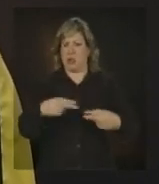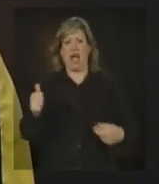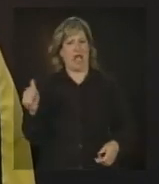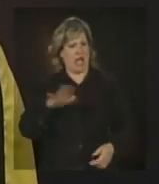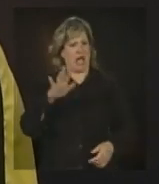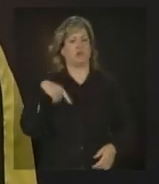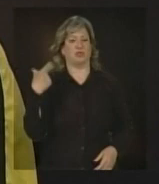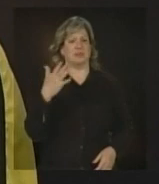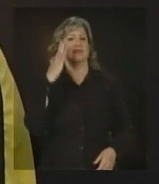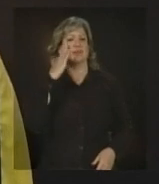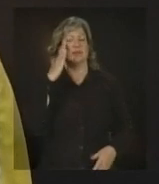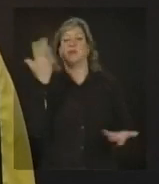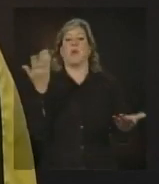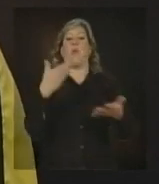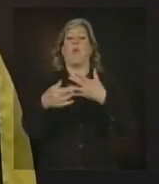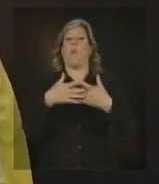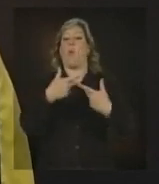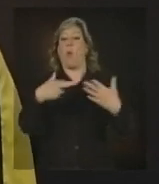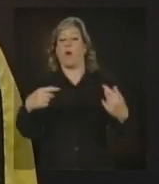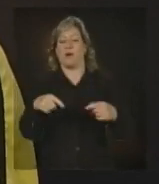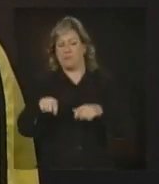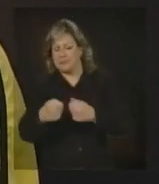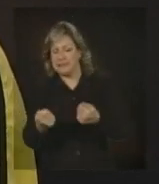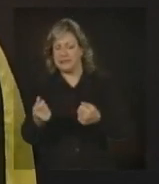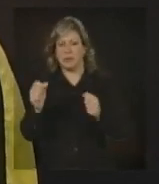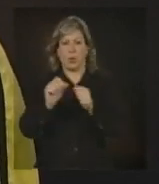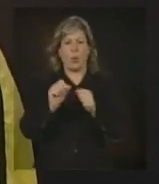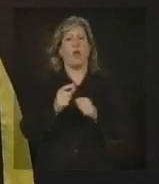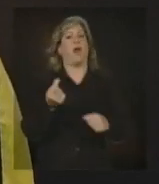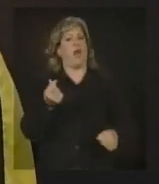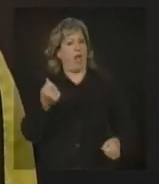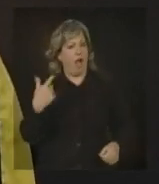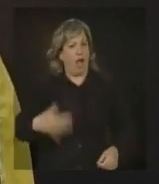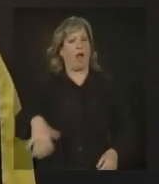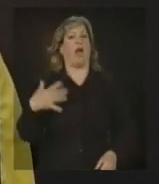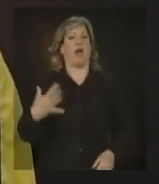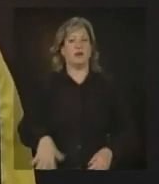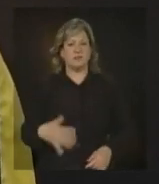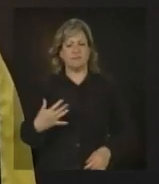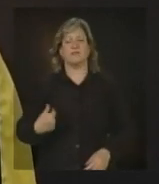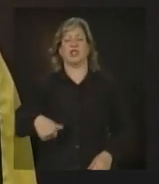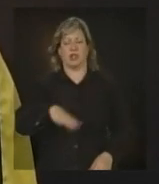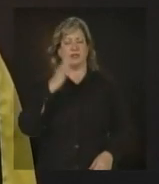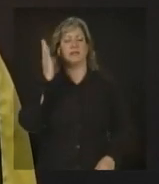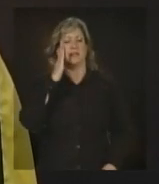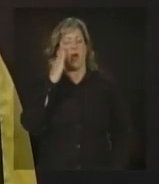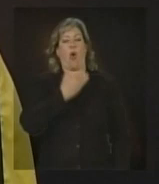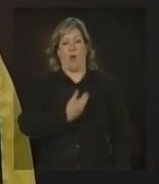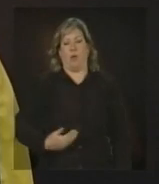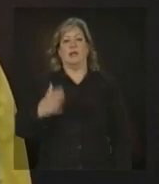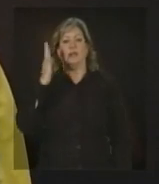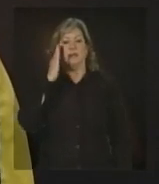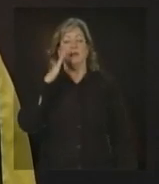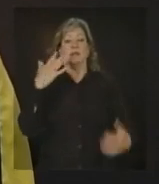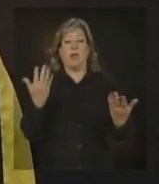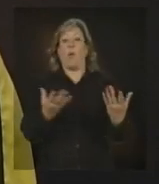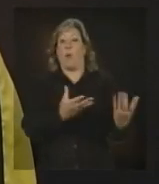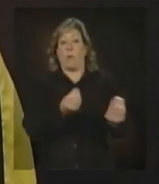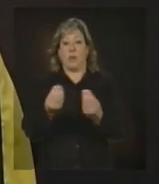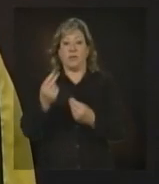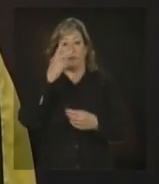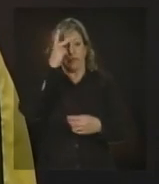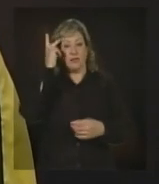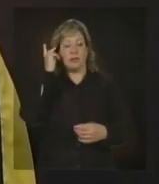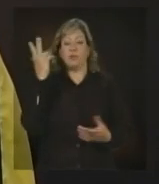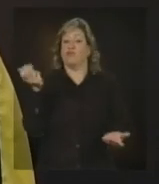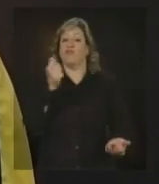Qualquer coisa que você faça de manutenção para quem usa equipamentos é muito caro. E isso, por muitas pessoas